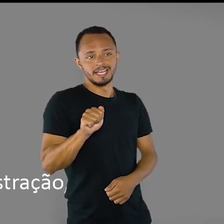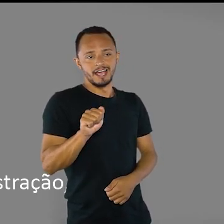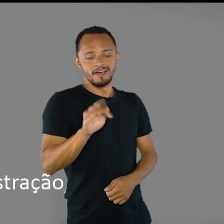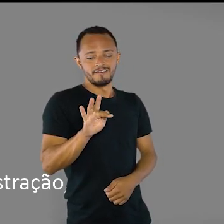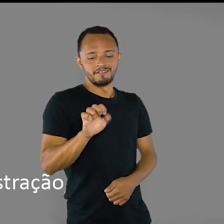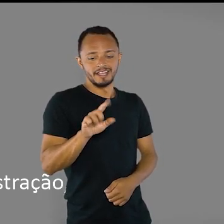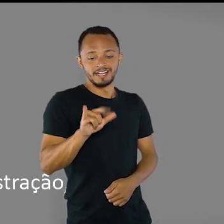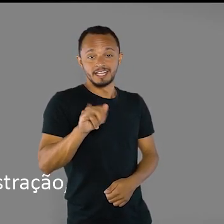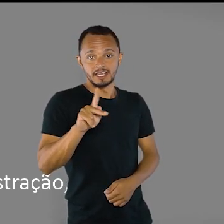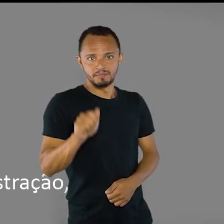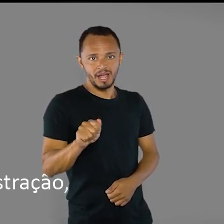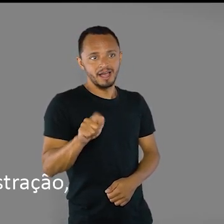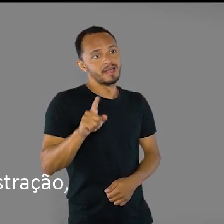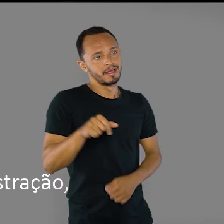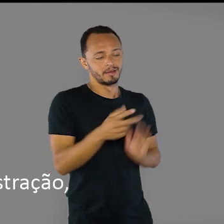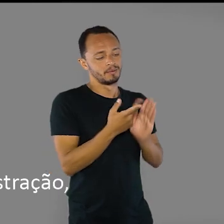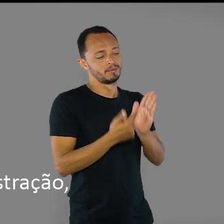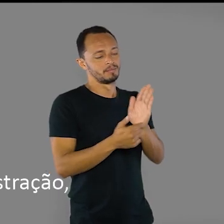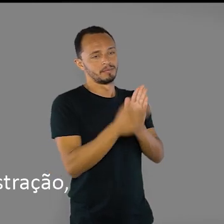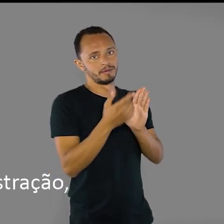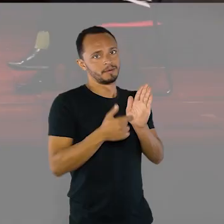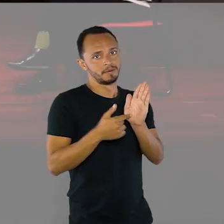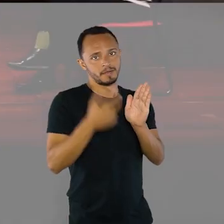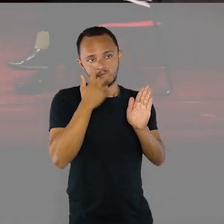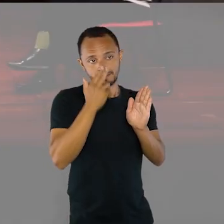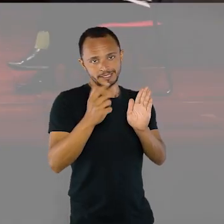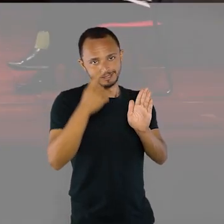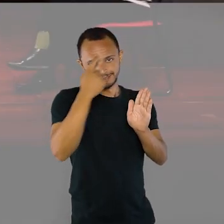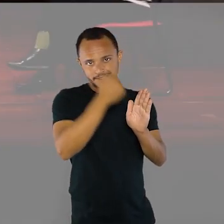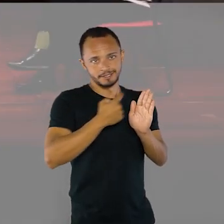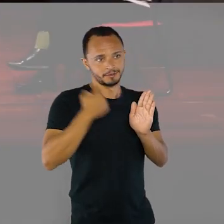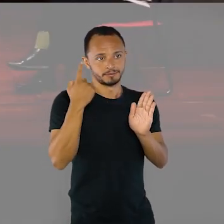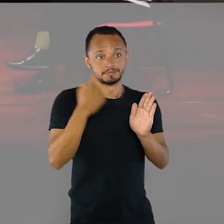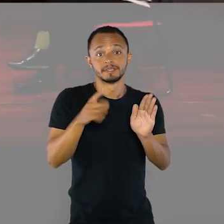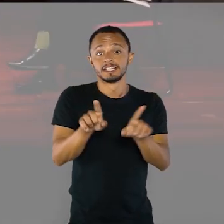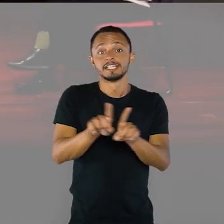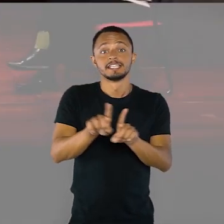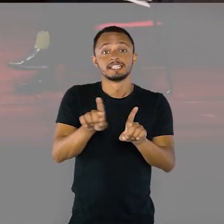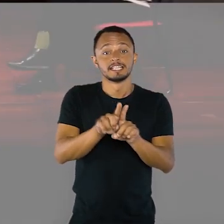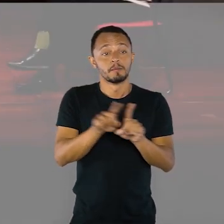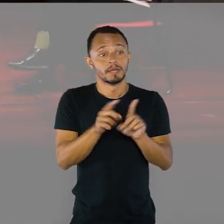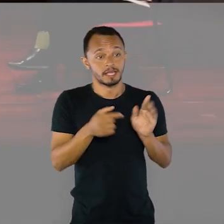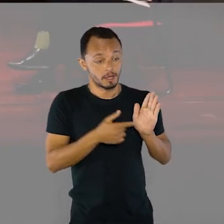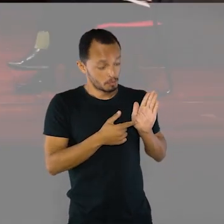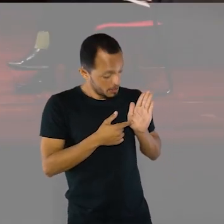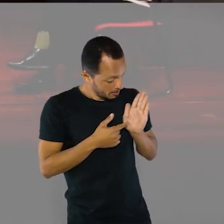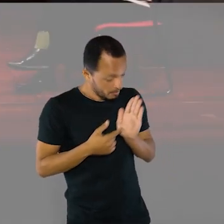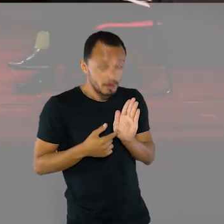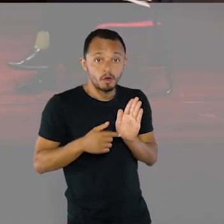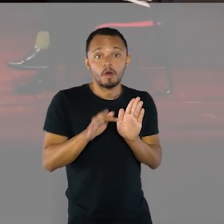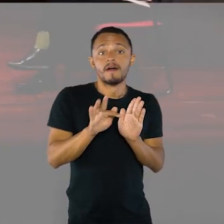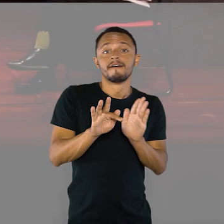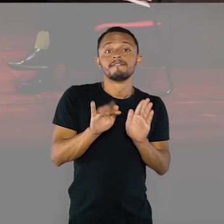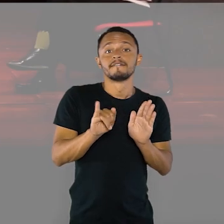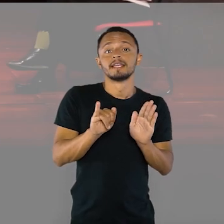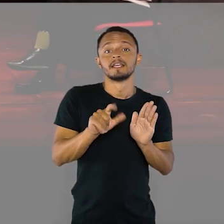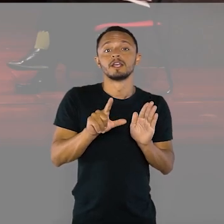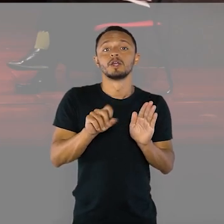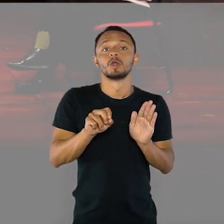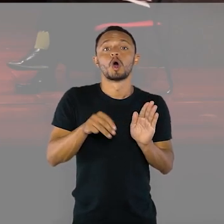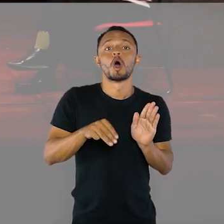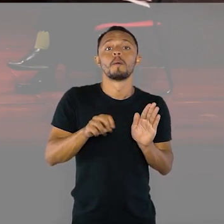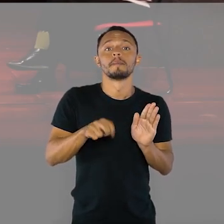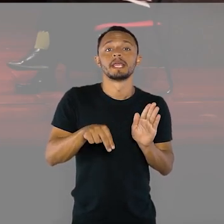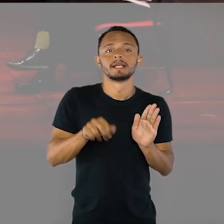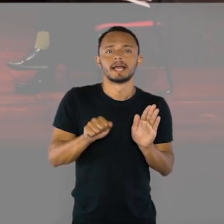agora, ainda mais recentemente, na próxima imagem, a gente vai ver, essa é uma representação feita por Filomena Modesto, que